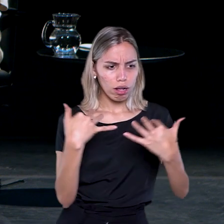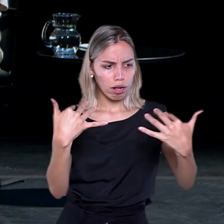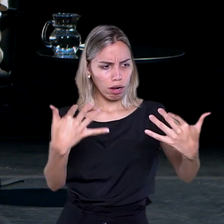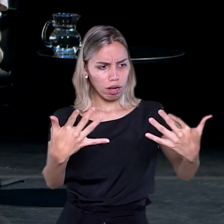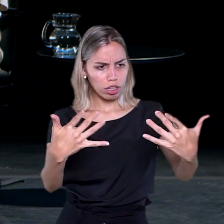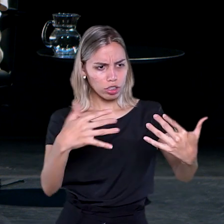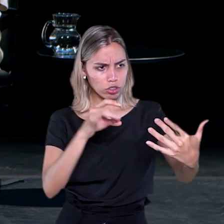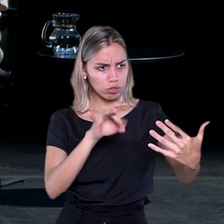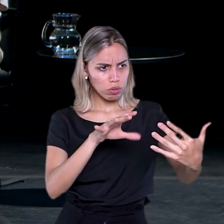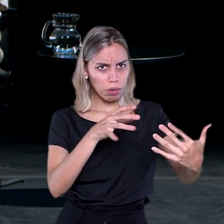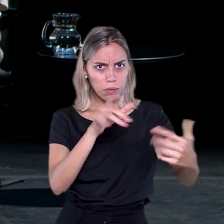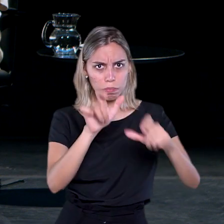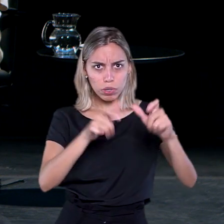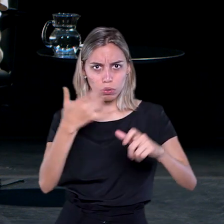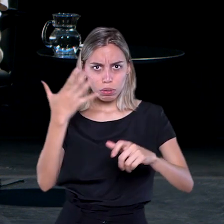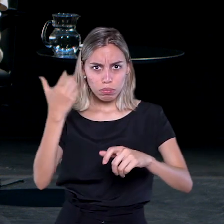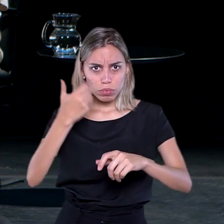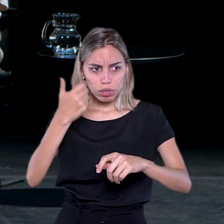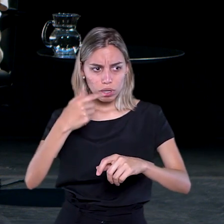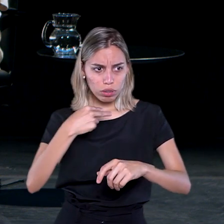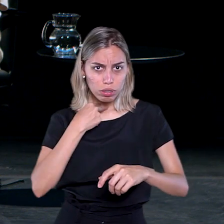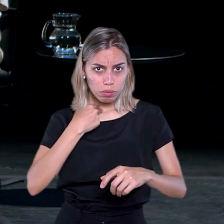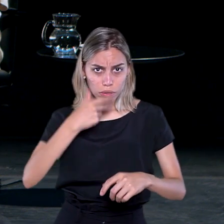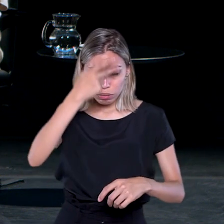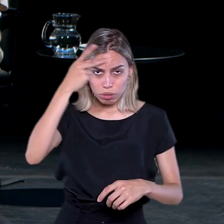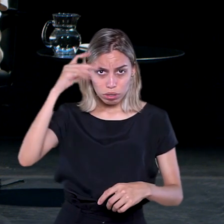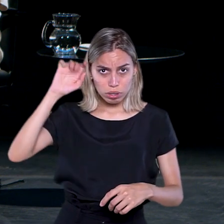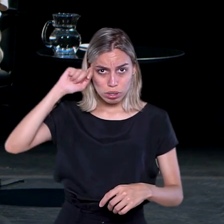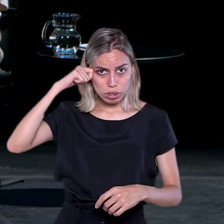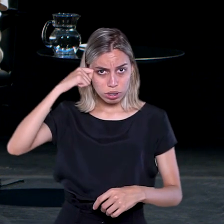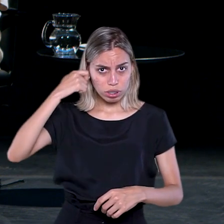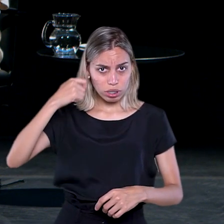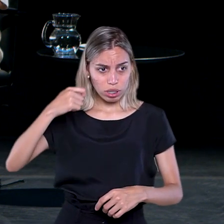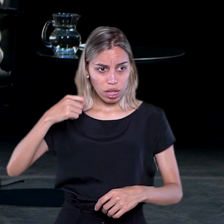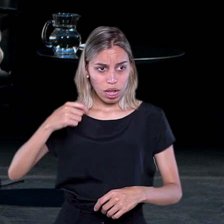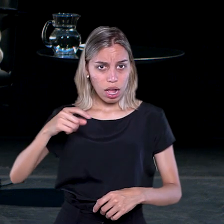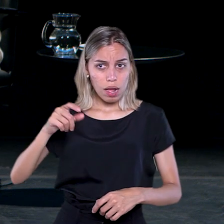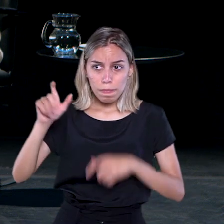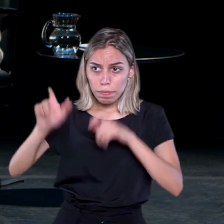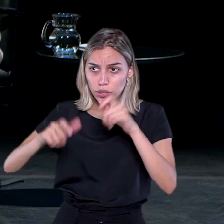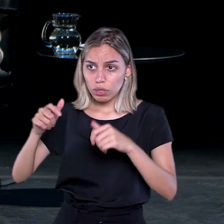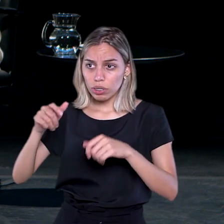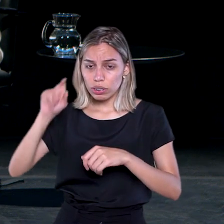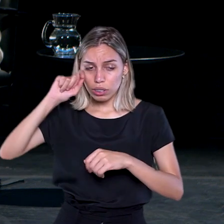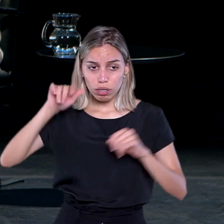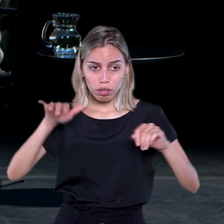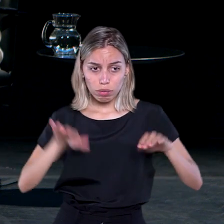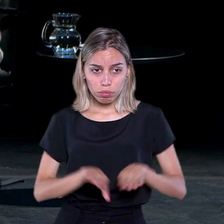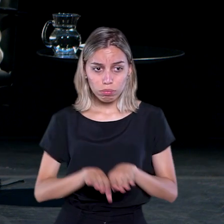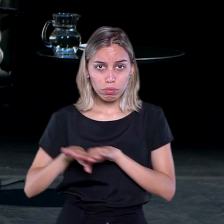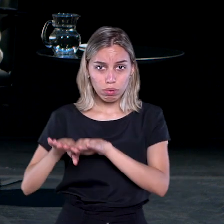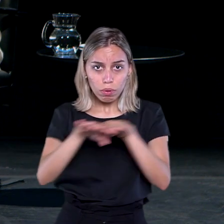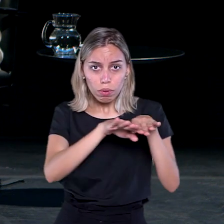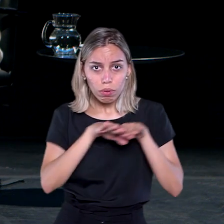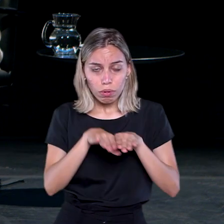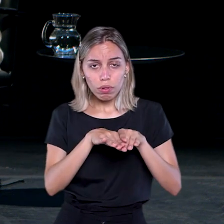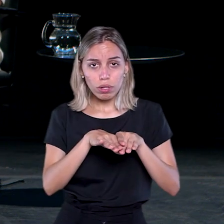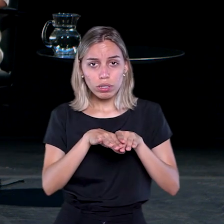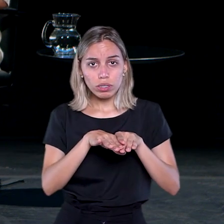compromisso da instituição precisa ficar para além do meu compromisso pessoal, profissional. Exemplo, da minha parte, eu fiz 2 festivais recentes.